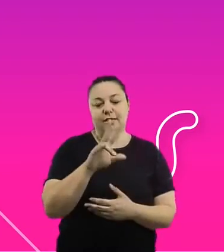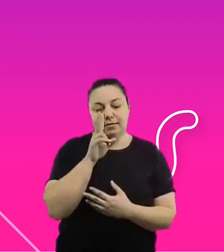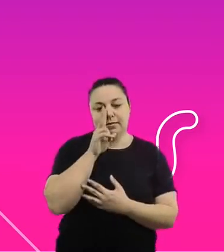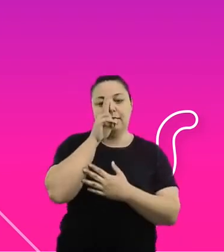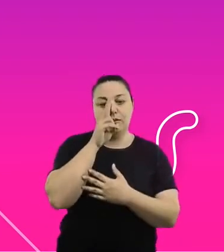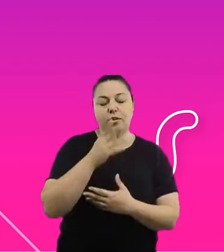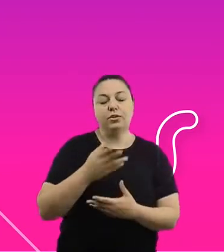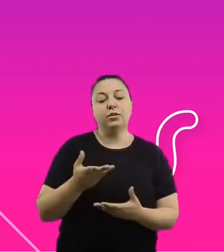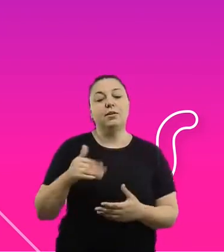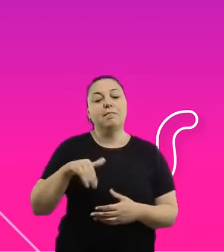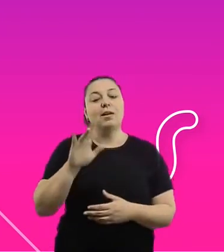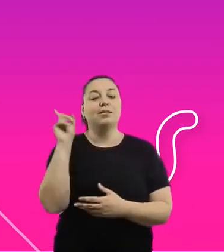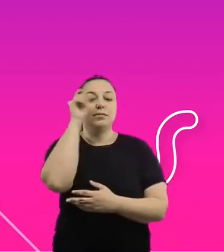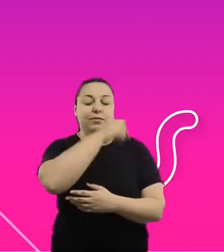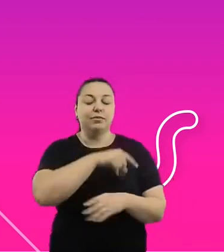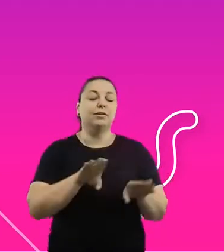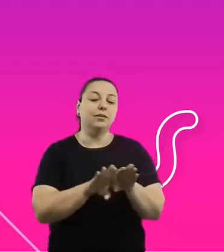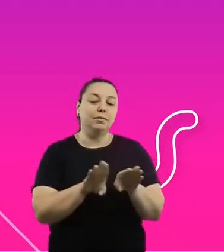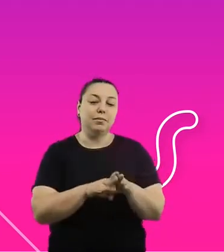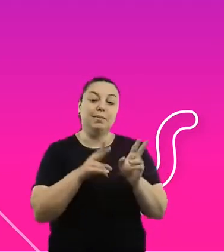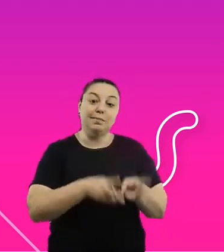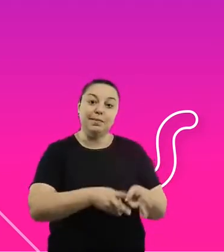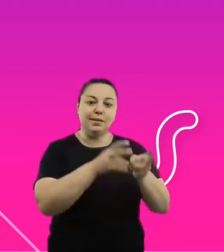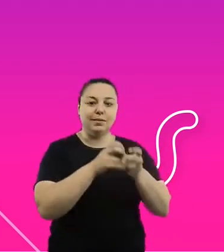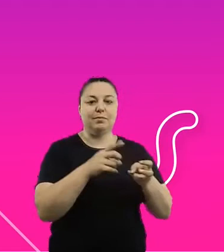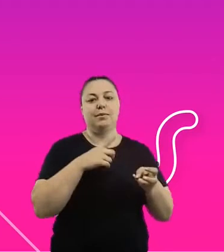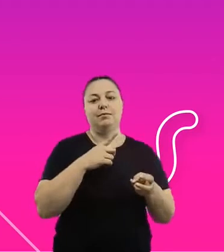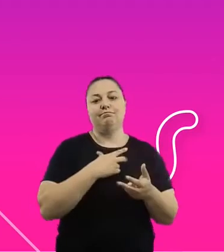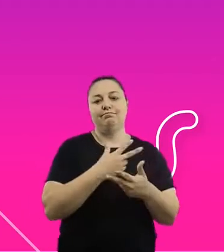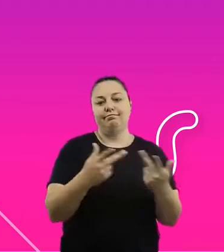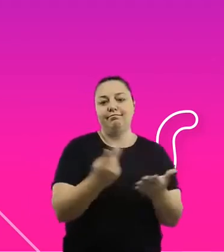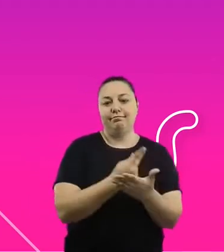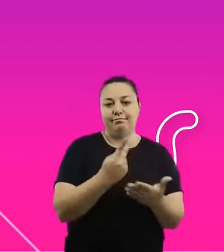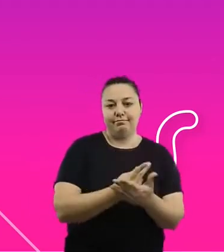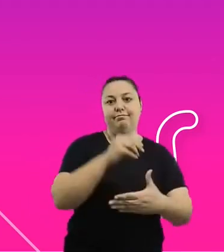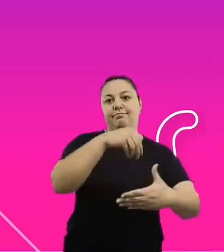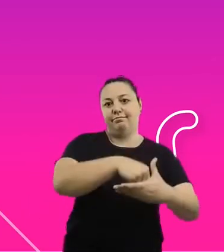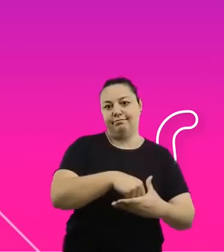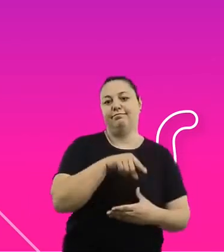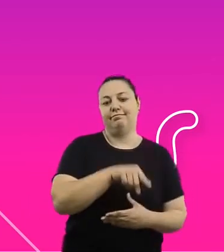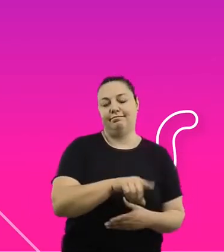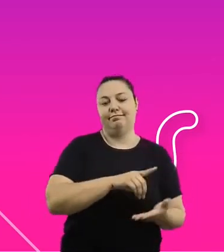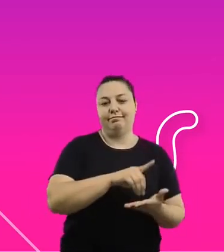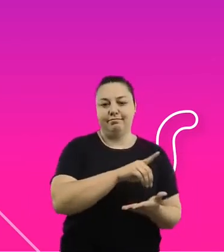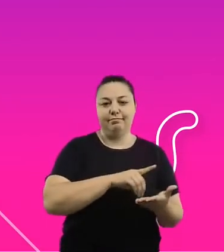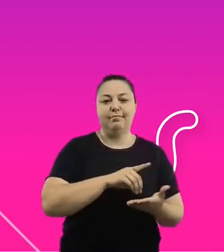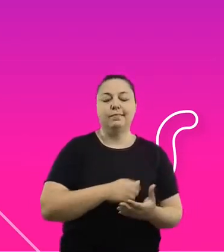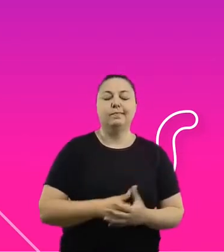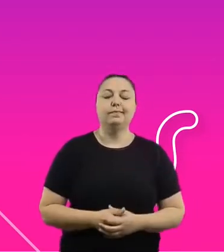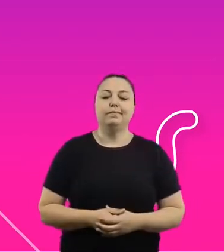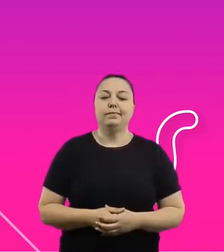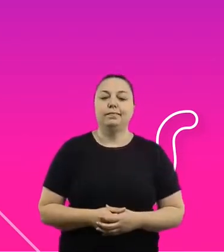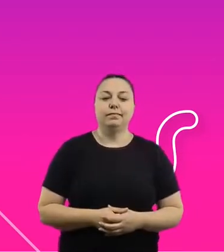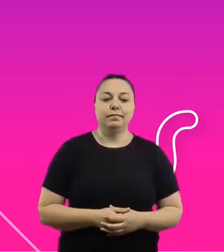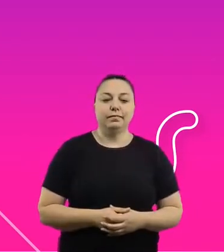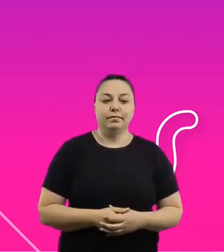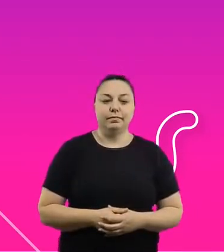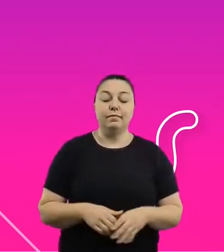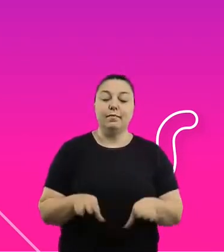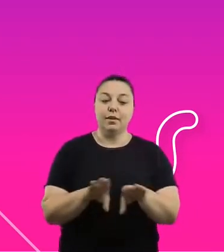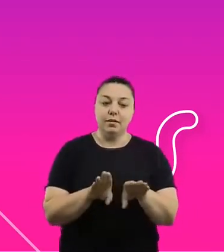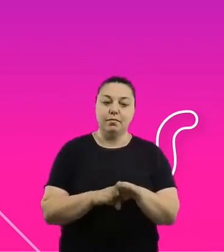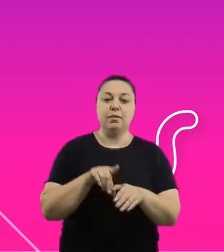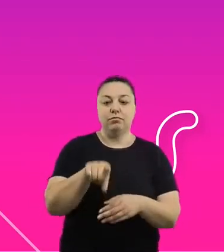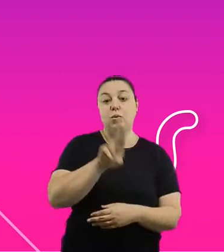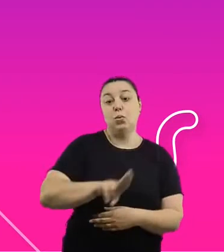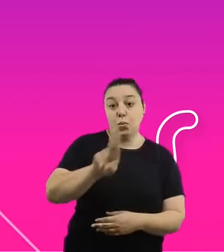perceber as fraudes nesse ambiente. Outra coisa que você, por estar fazendo mais transações no ambiente digital, você